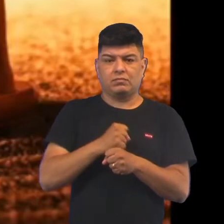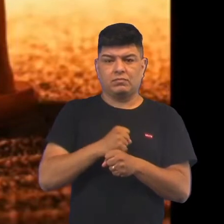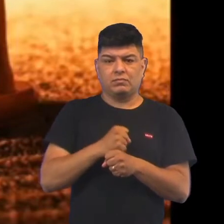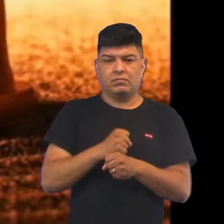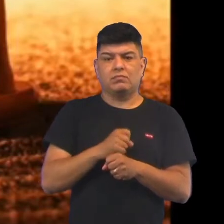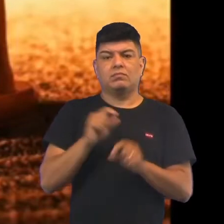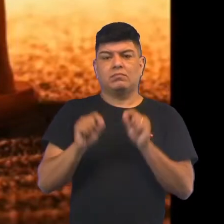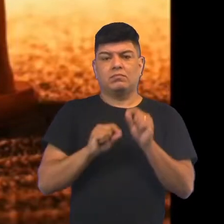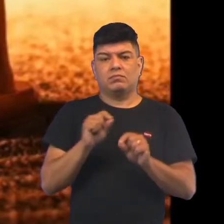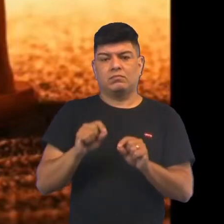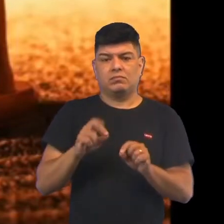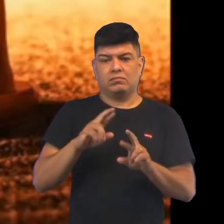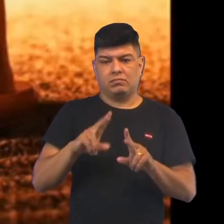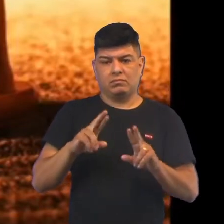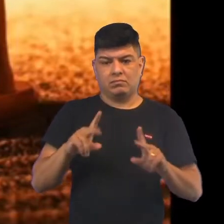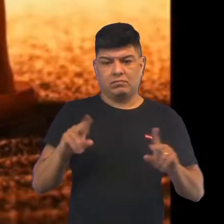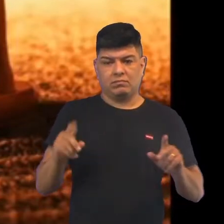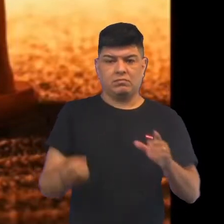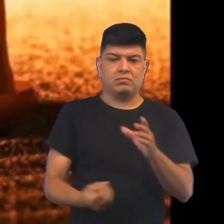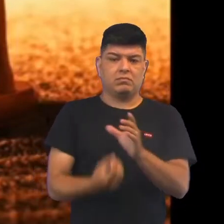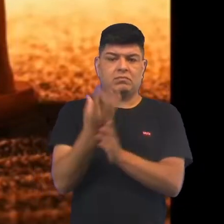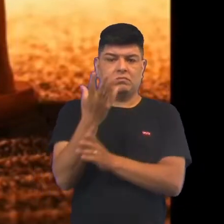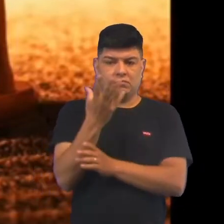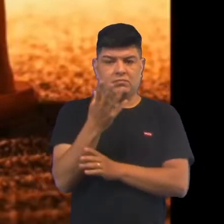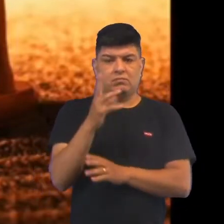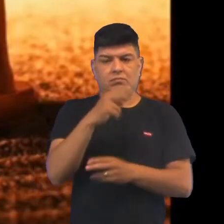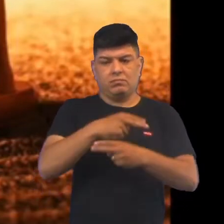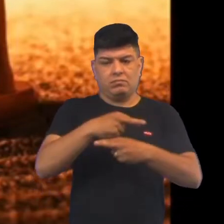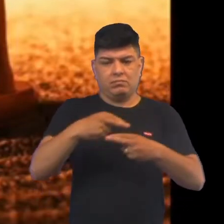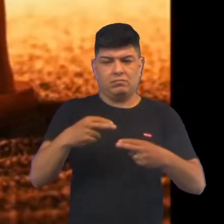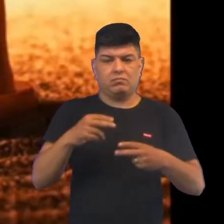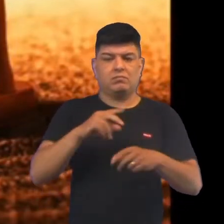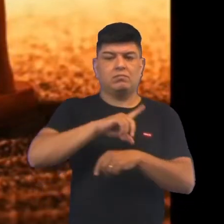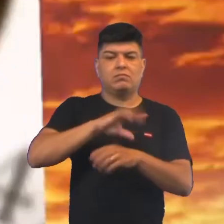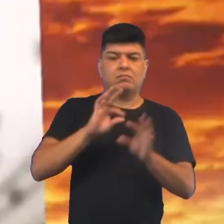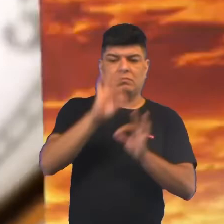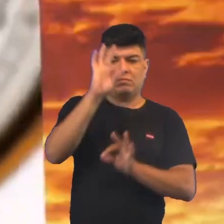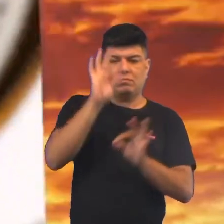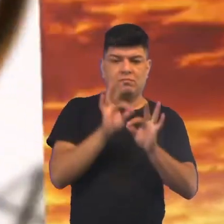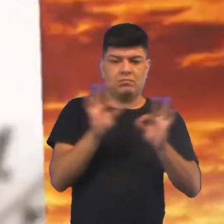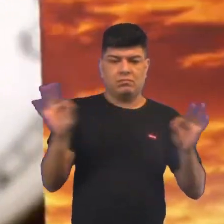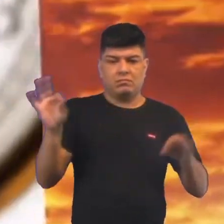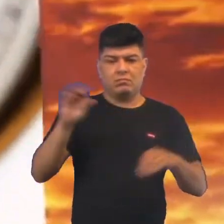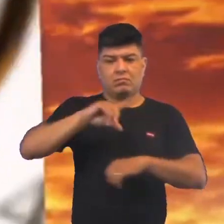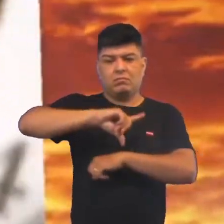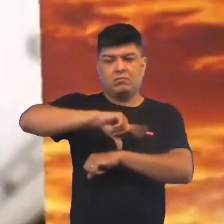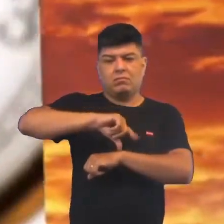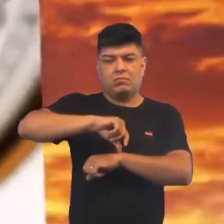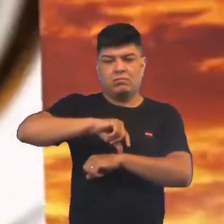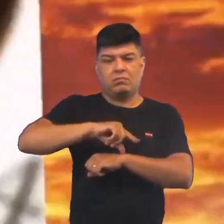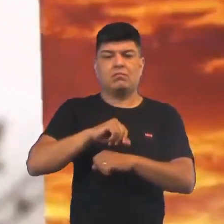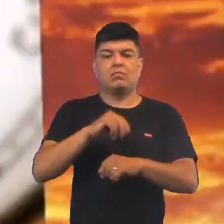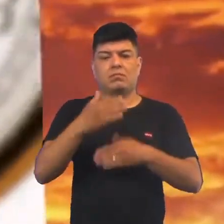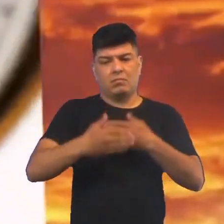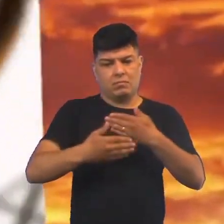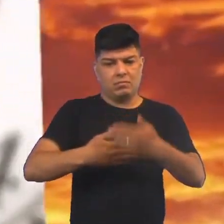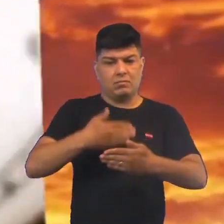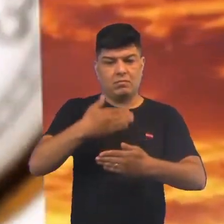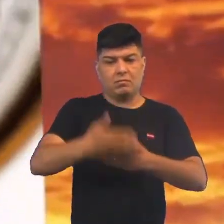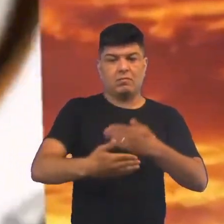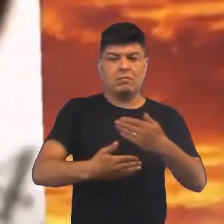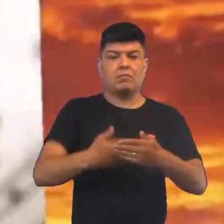humano criou diferentes formas e instrumentos para medir o tempo. Para medir a passagem do tempo,